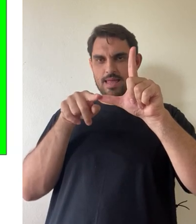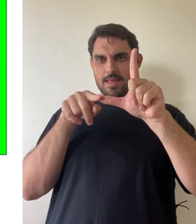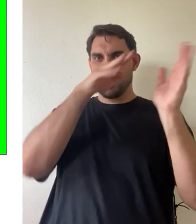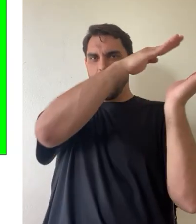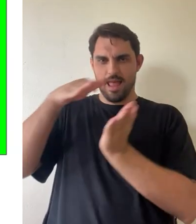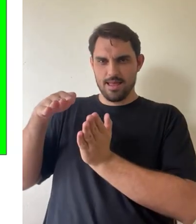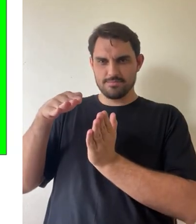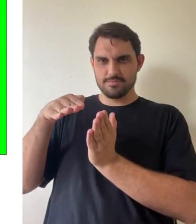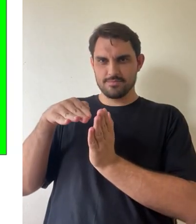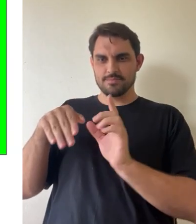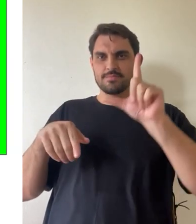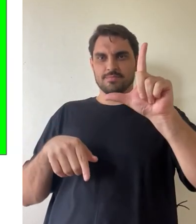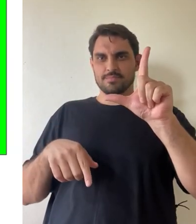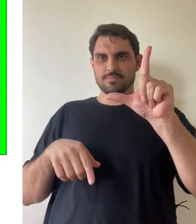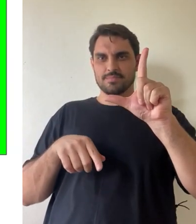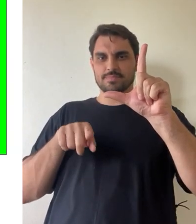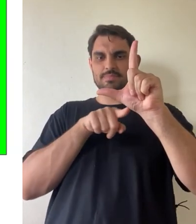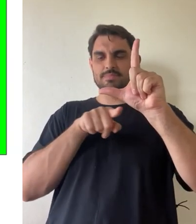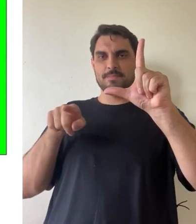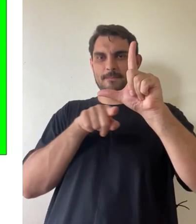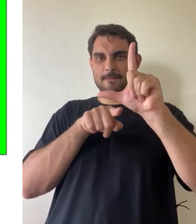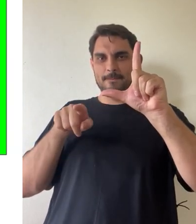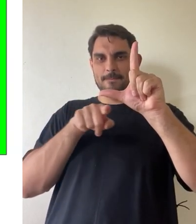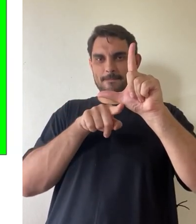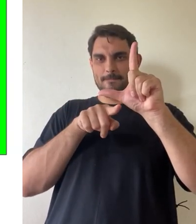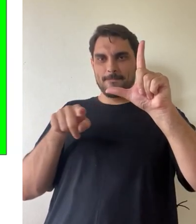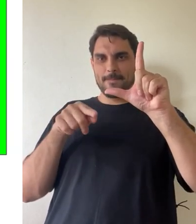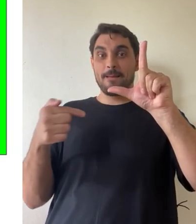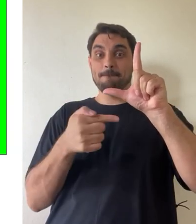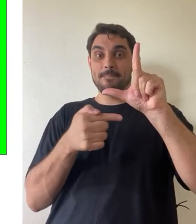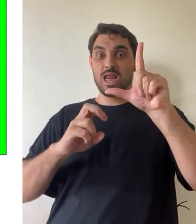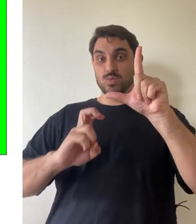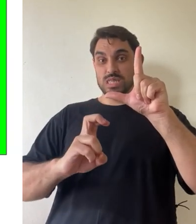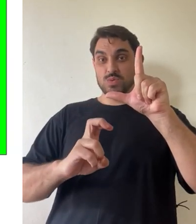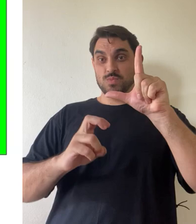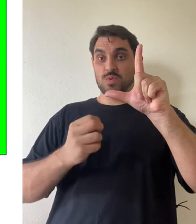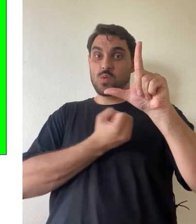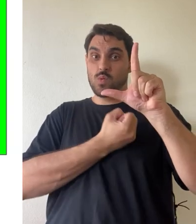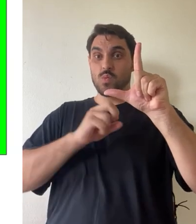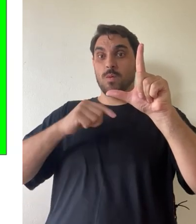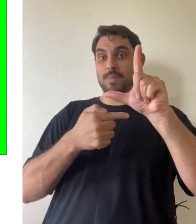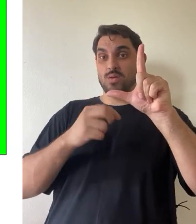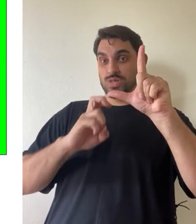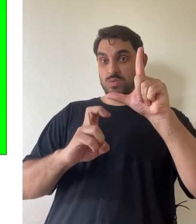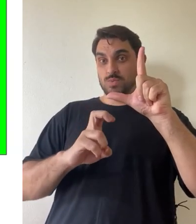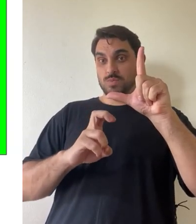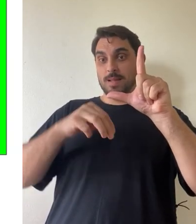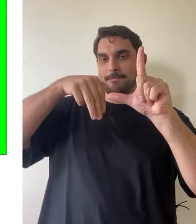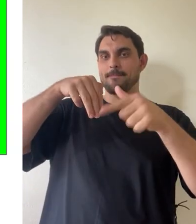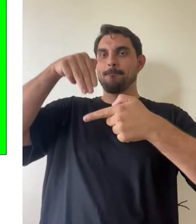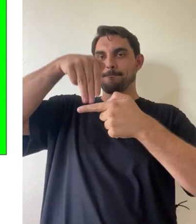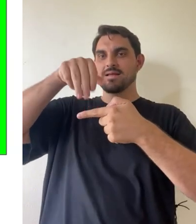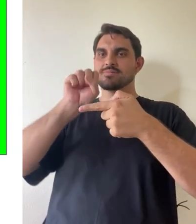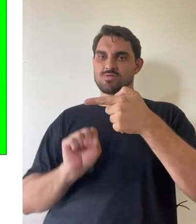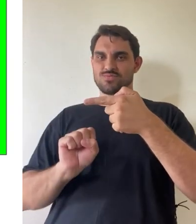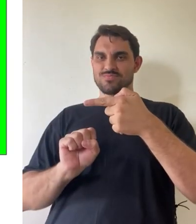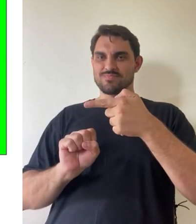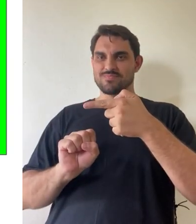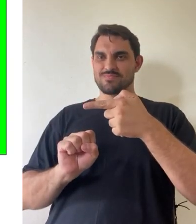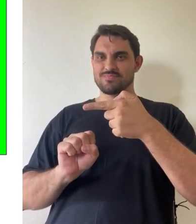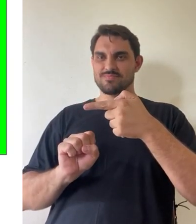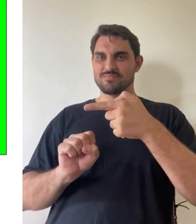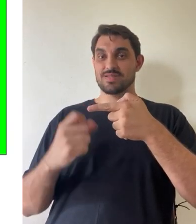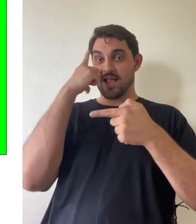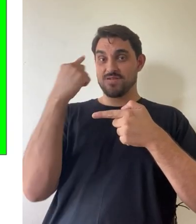temos aceleração nesse movimento, né? Então, nós percebemos aqui uma reta no eixo dos tempos, né?